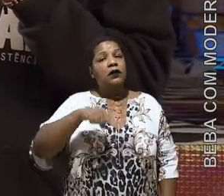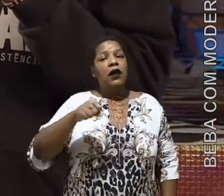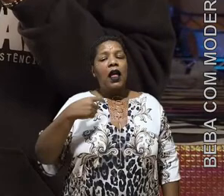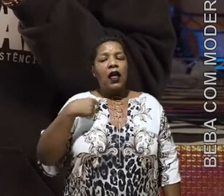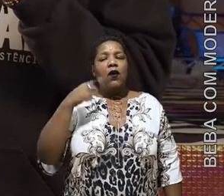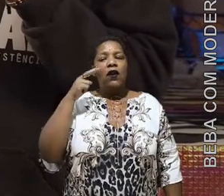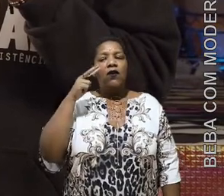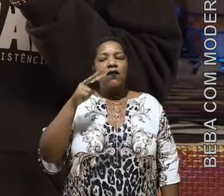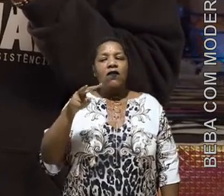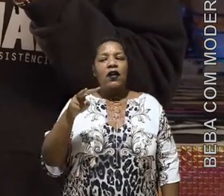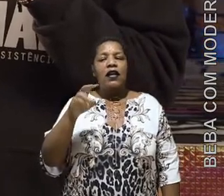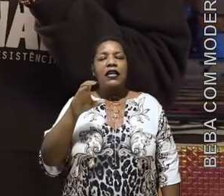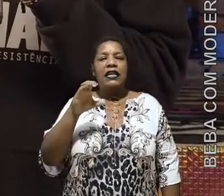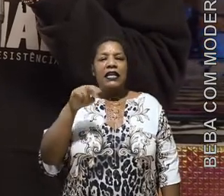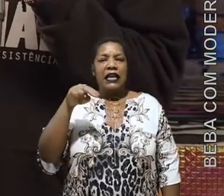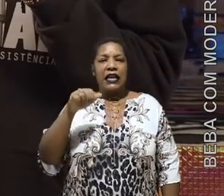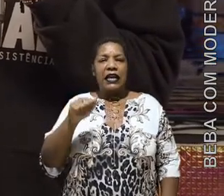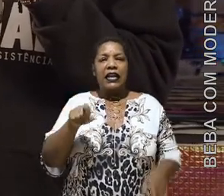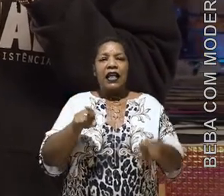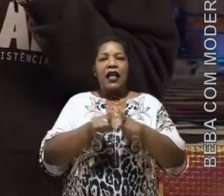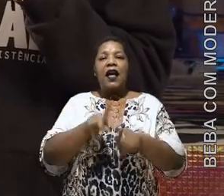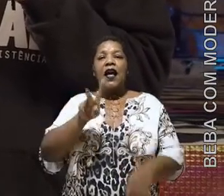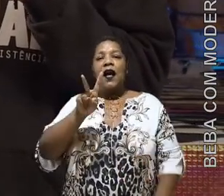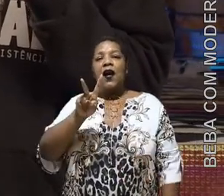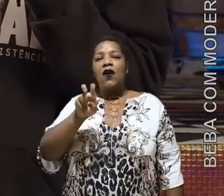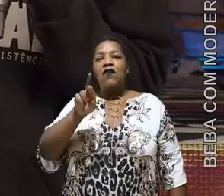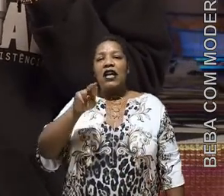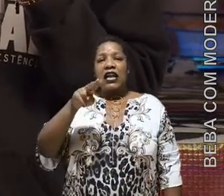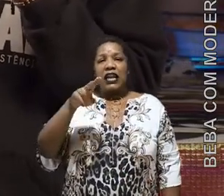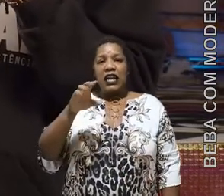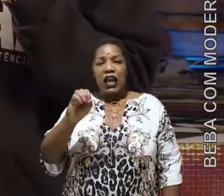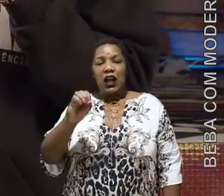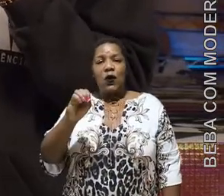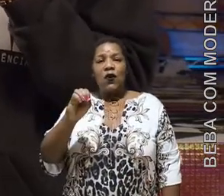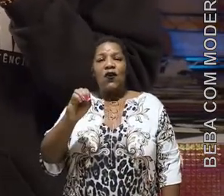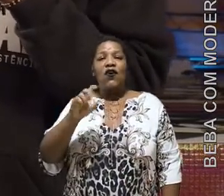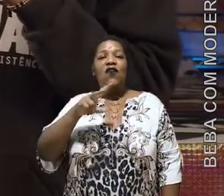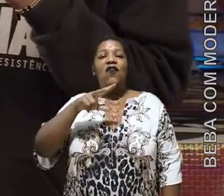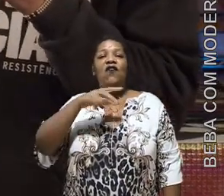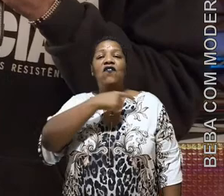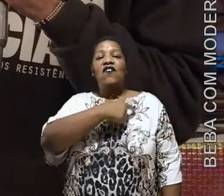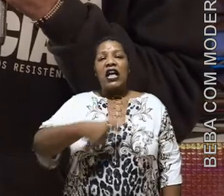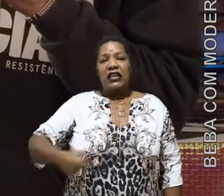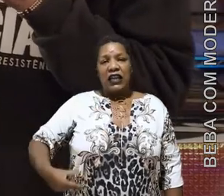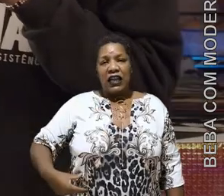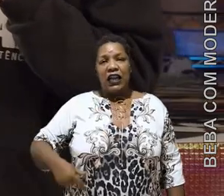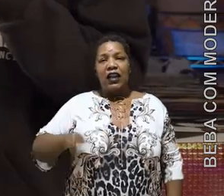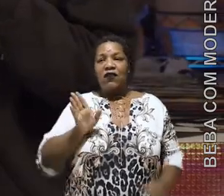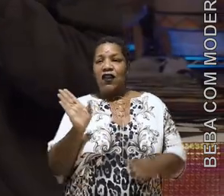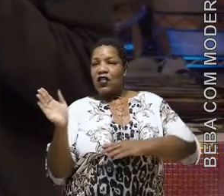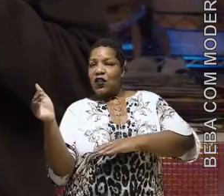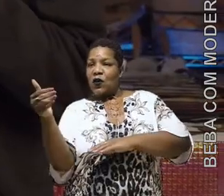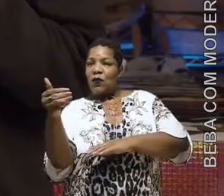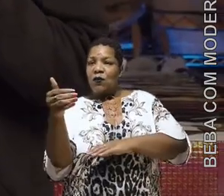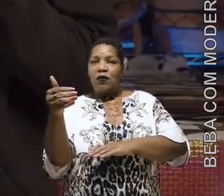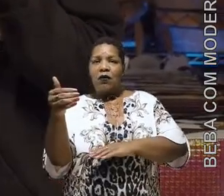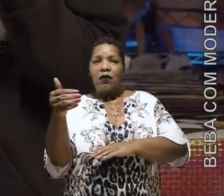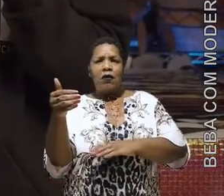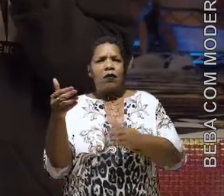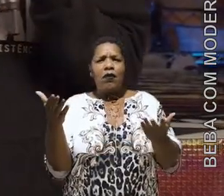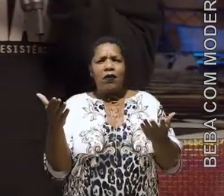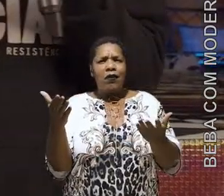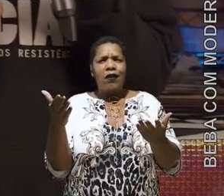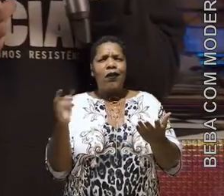é também para música não foi fácil mas foi necessário né Eu tava vendo uma cena o Veraneio